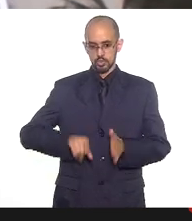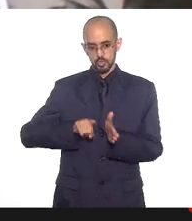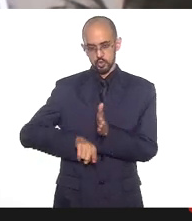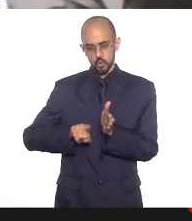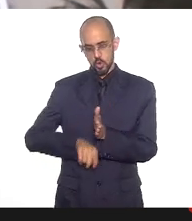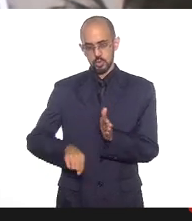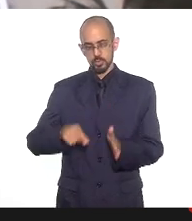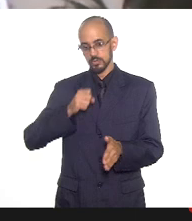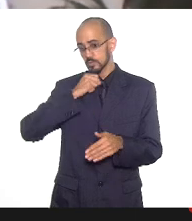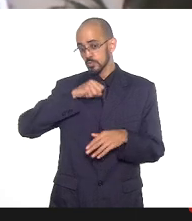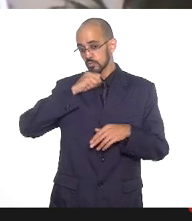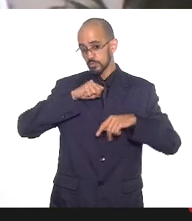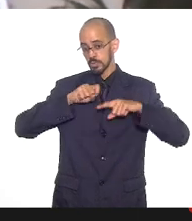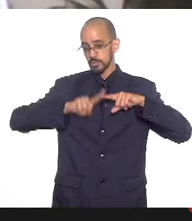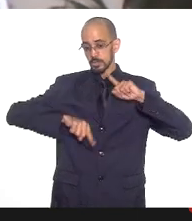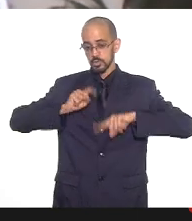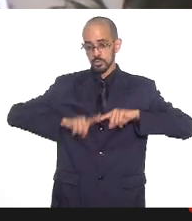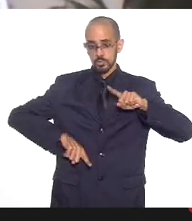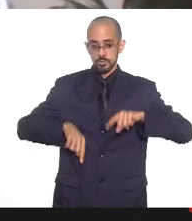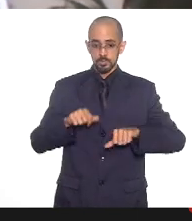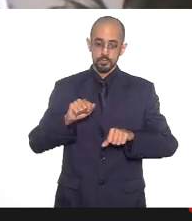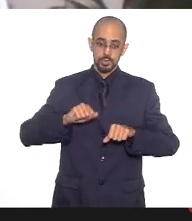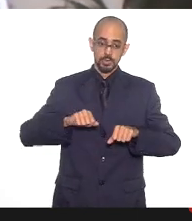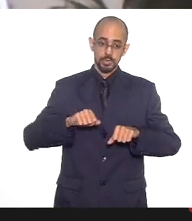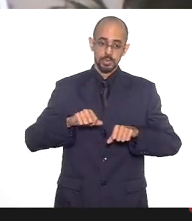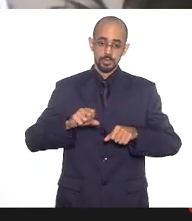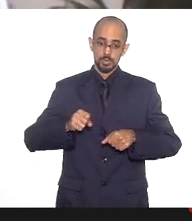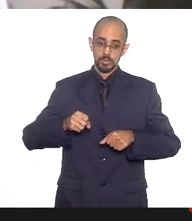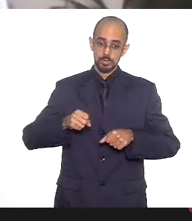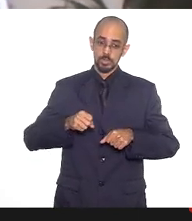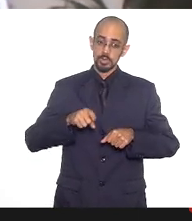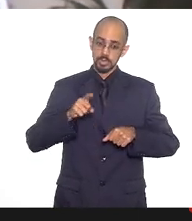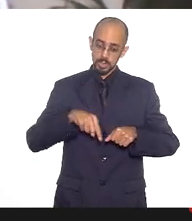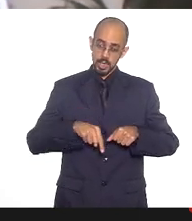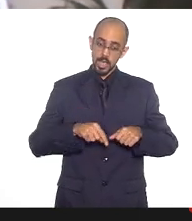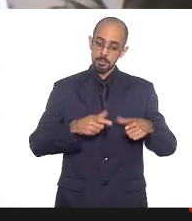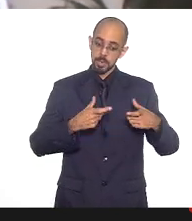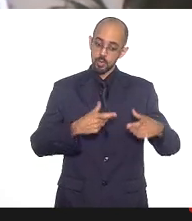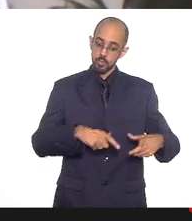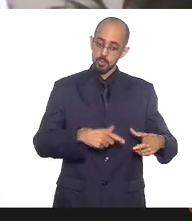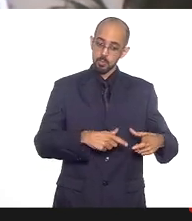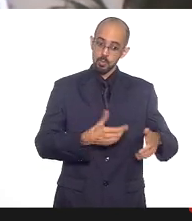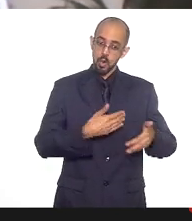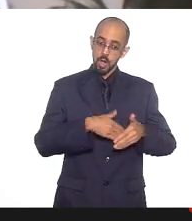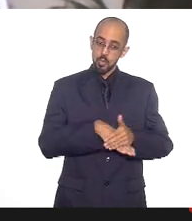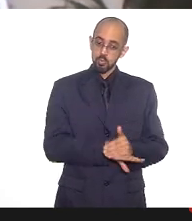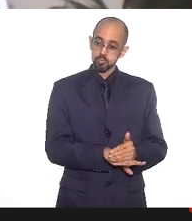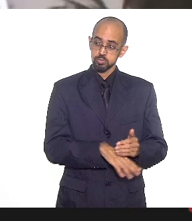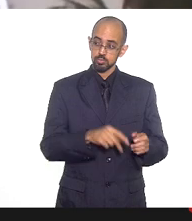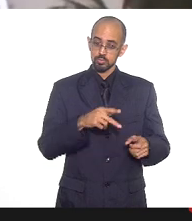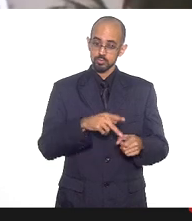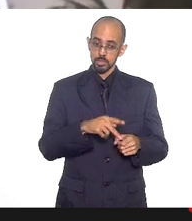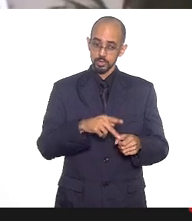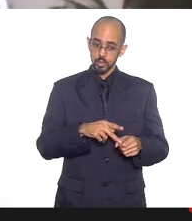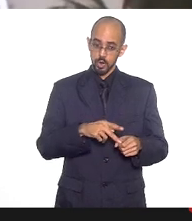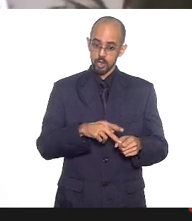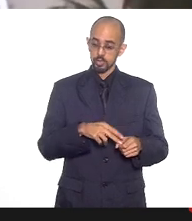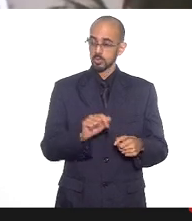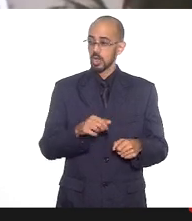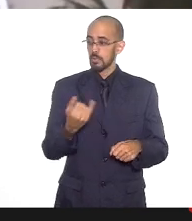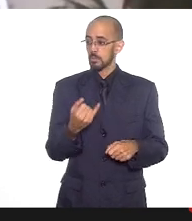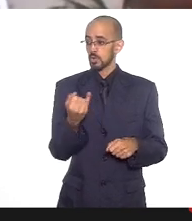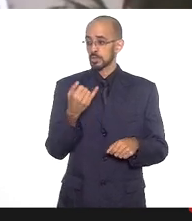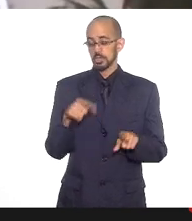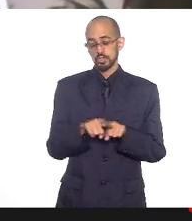da depreciação é vinculada justamente, né, ao montante de reservatório, né, pelo método das unidades produzidas. Então, é importante dizer